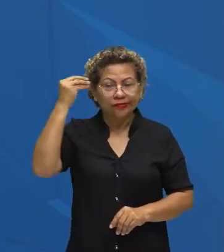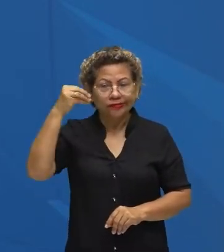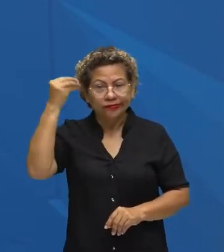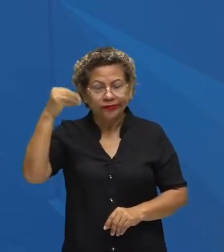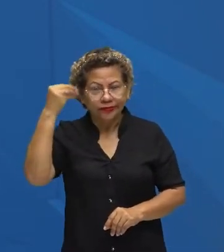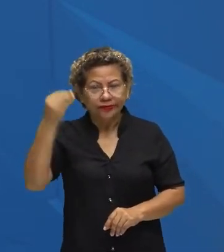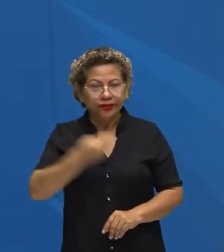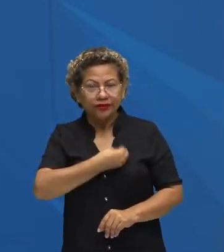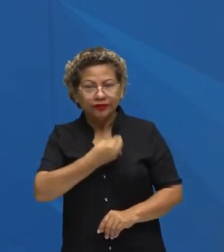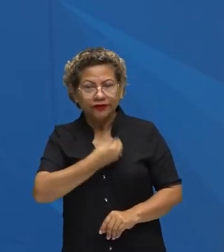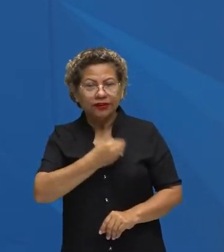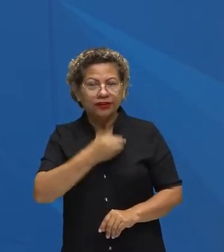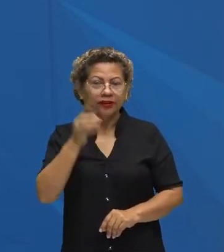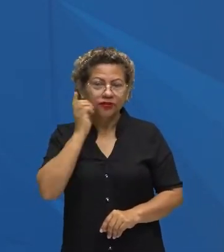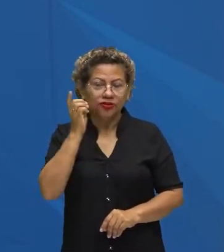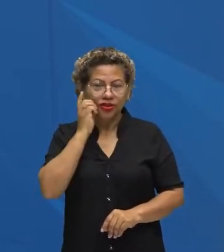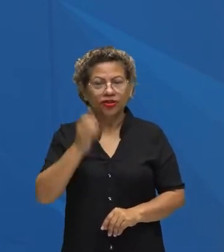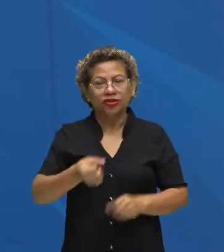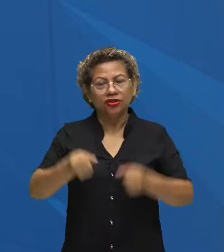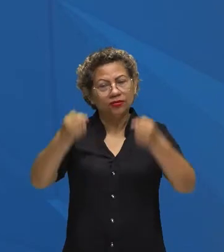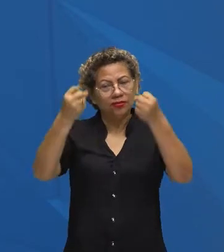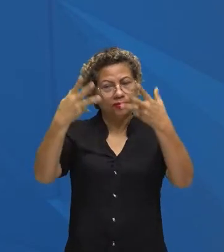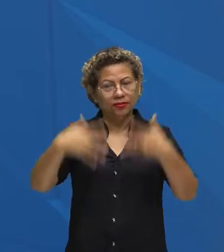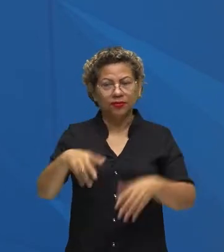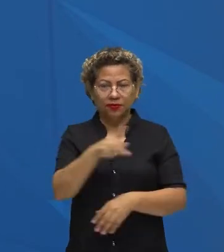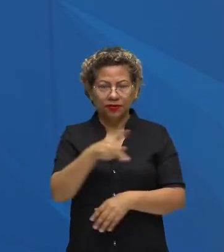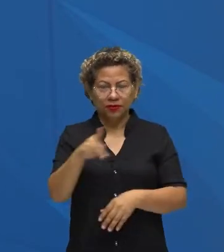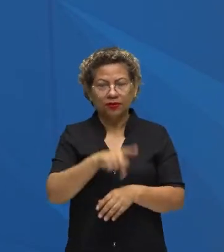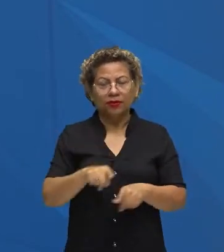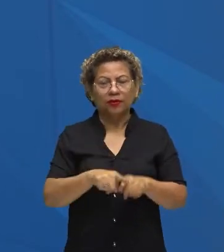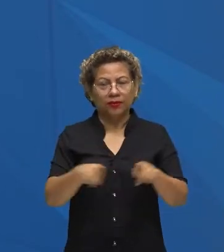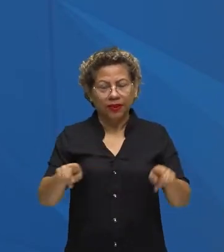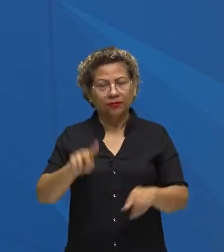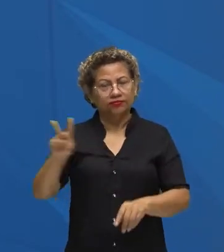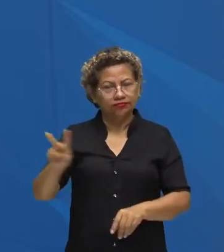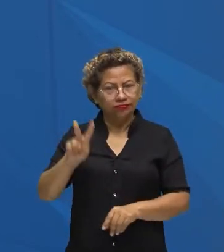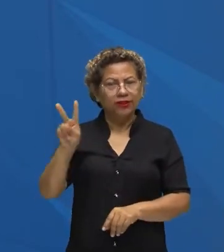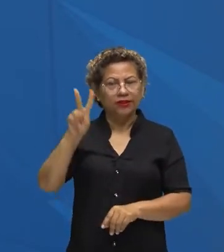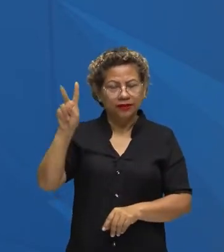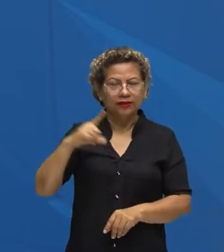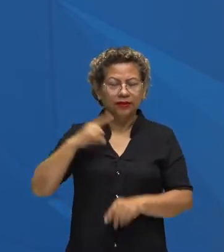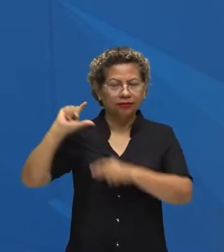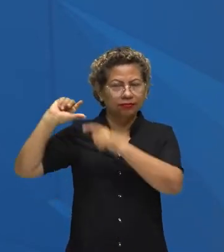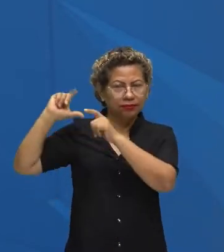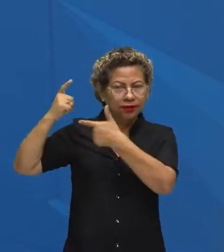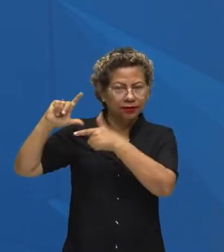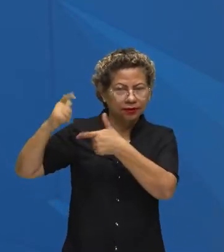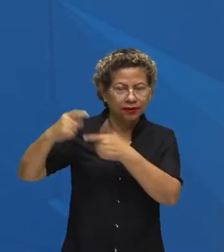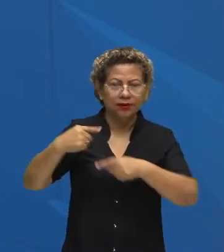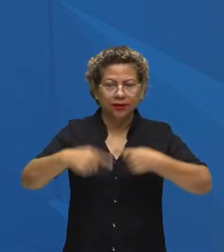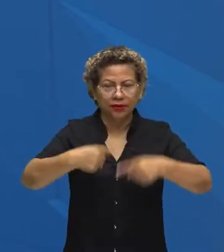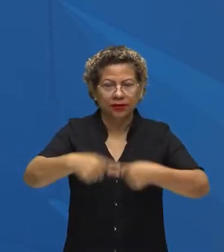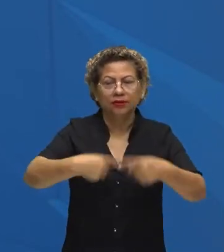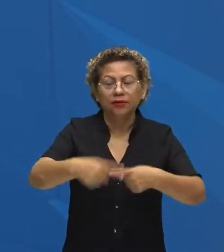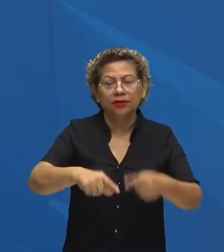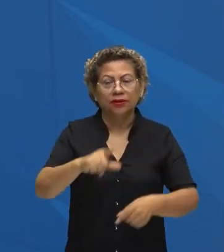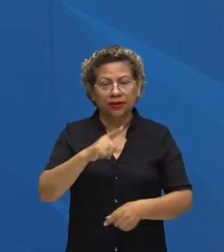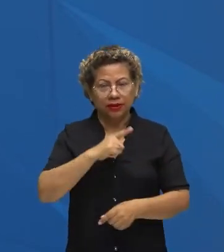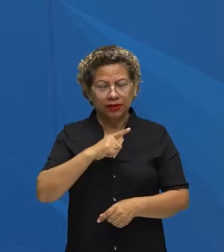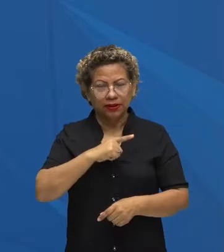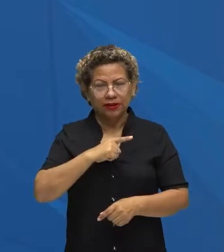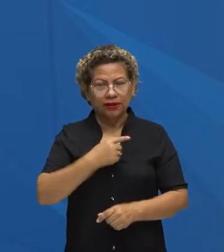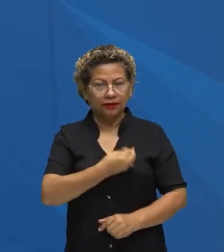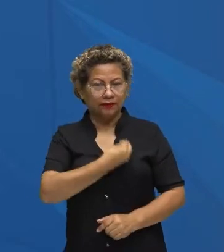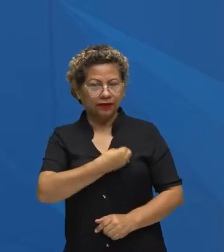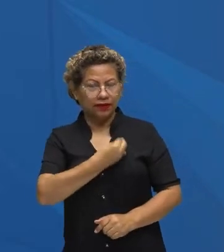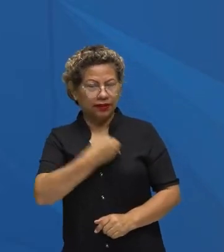professor Luiz Cláudio explicou, mas que ele é valioso do ponto de vista das tradições, das gerações. Eles trazem ali as